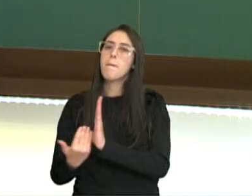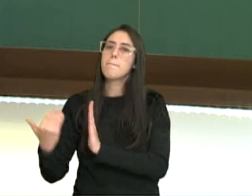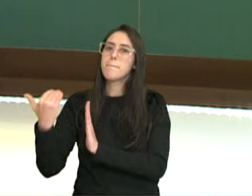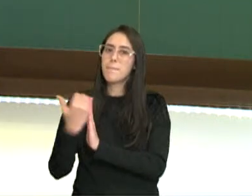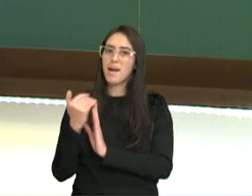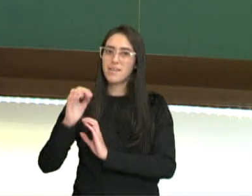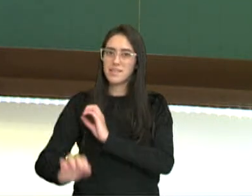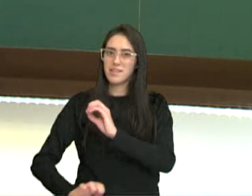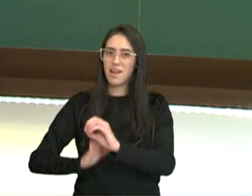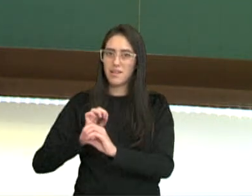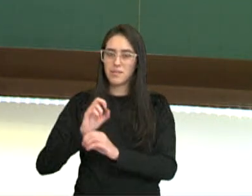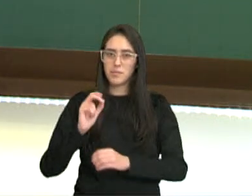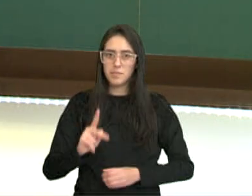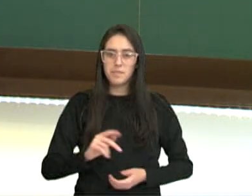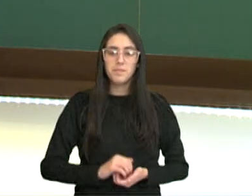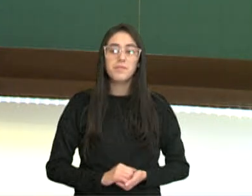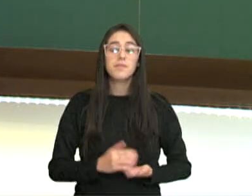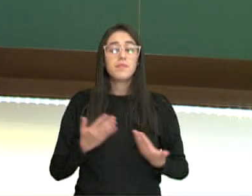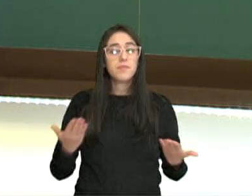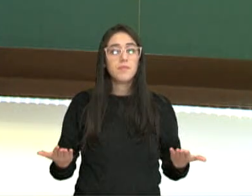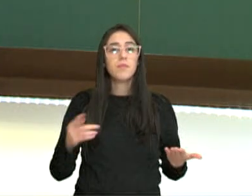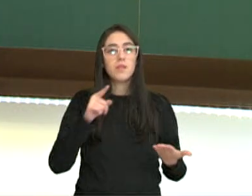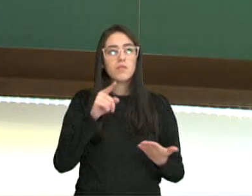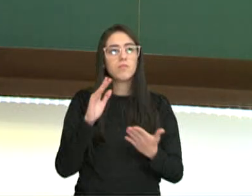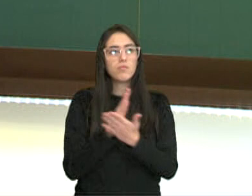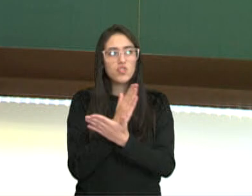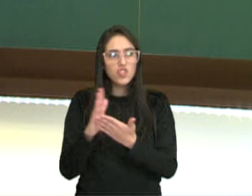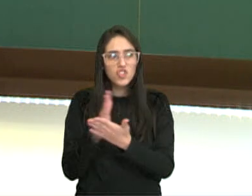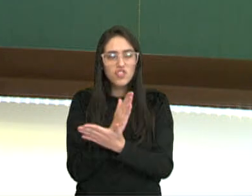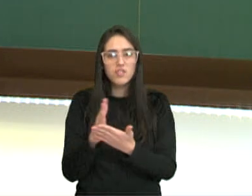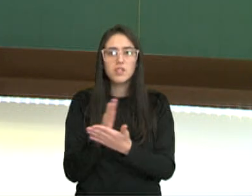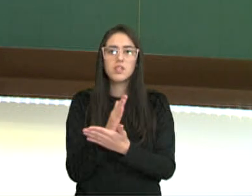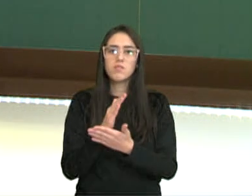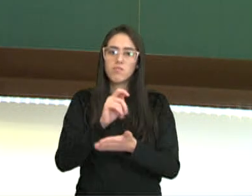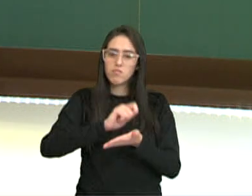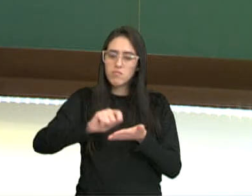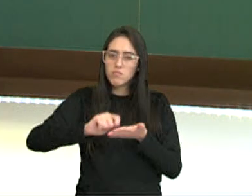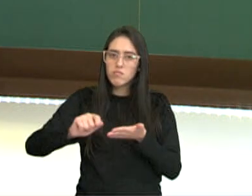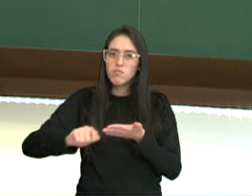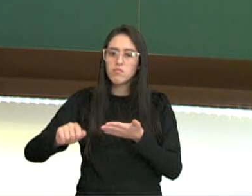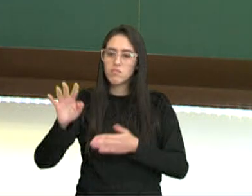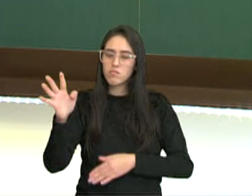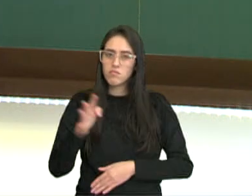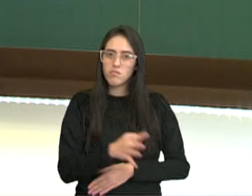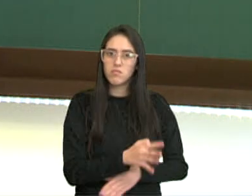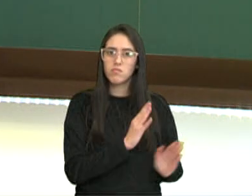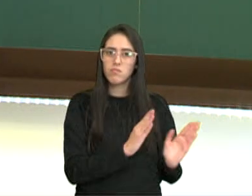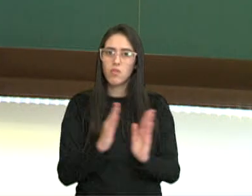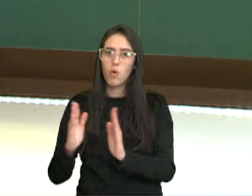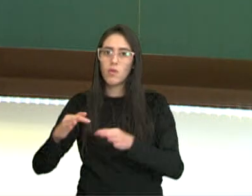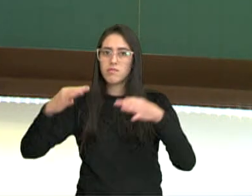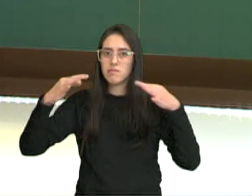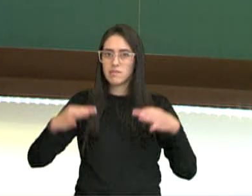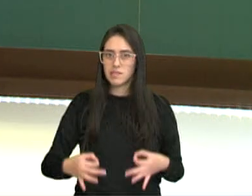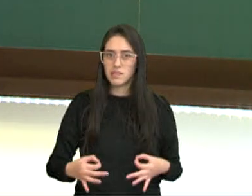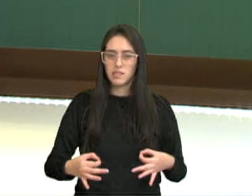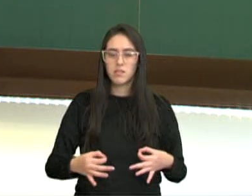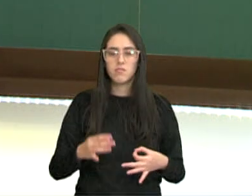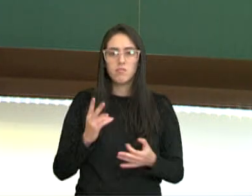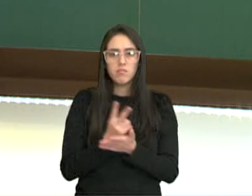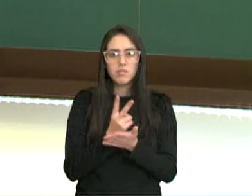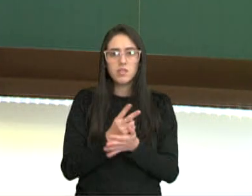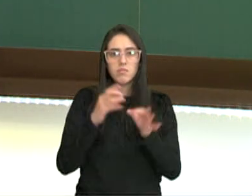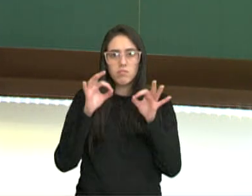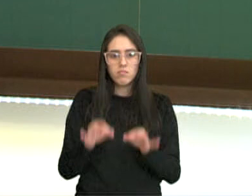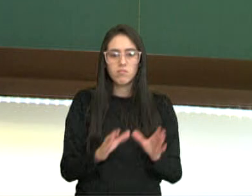elétrons, certo? Então, você vai realizar a distribuição eletrônica no diagrama de Linus Pauling na ordem energética, isto é, seguindo a